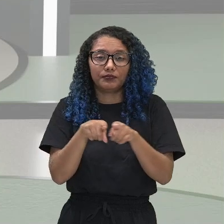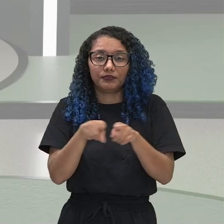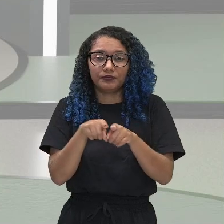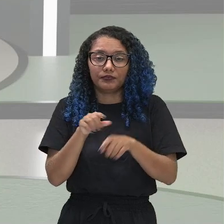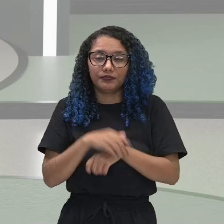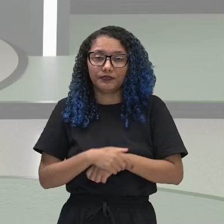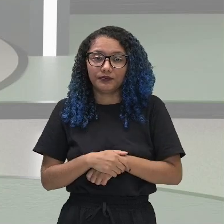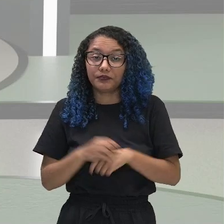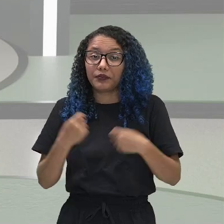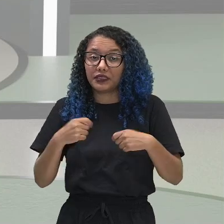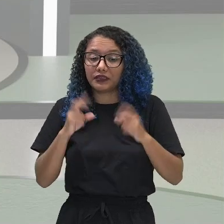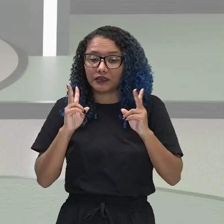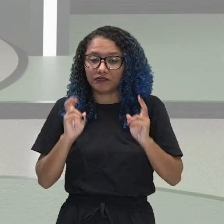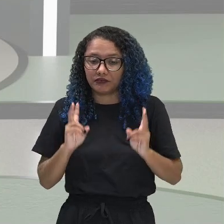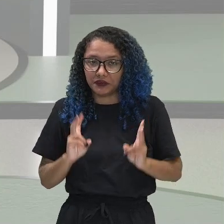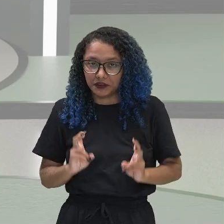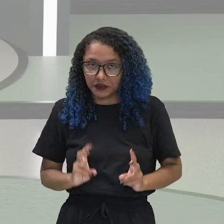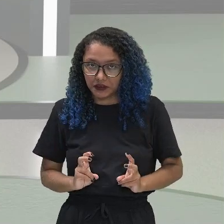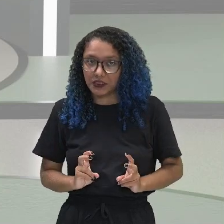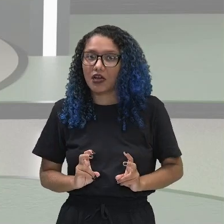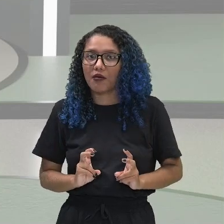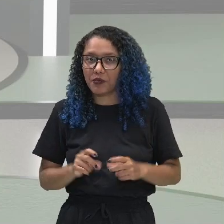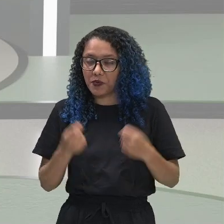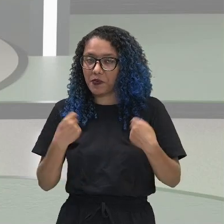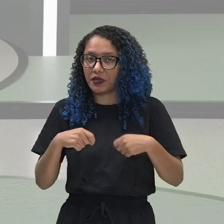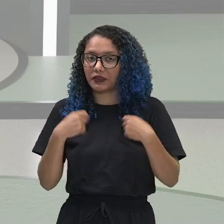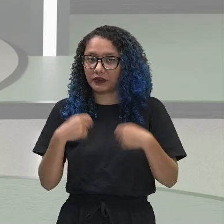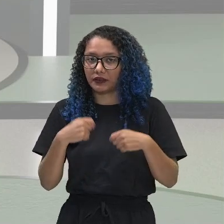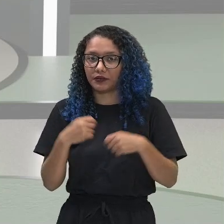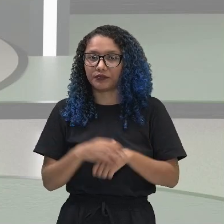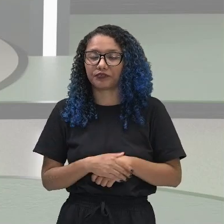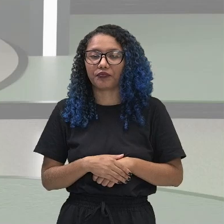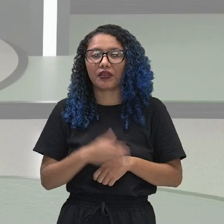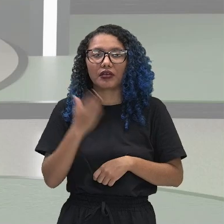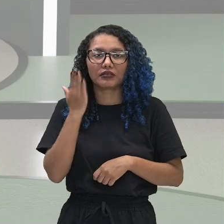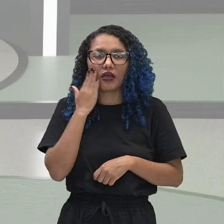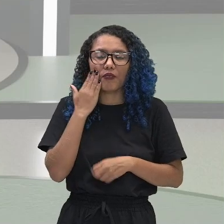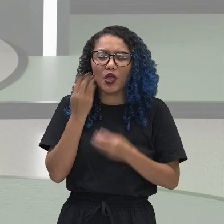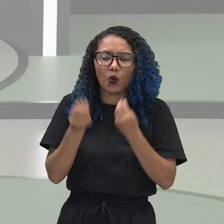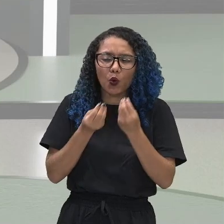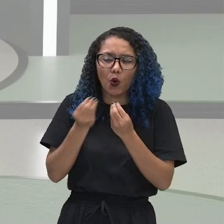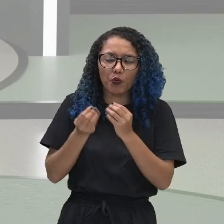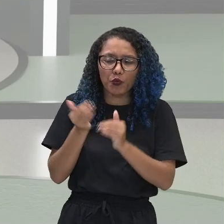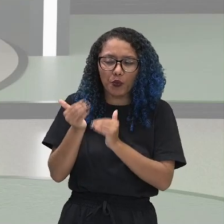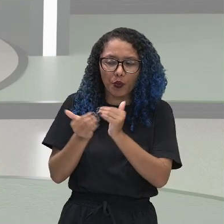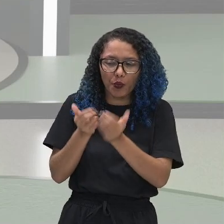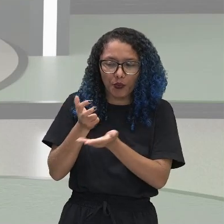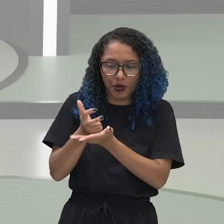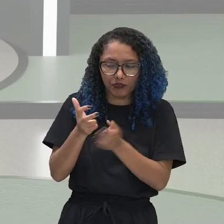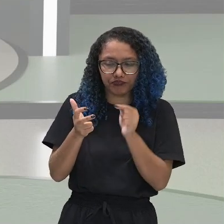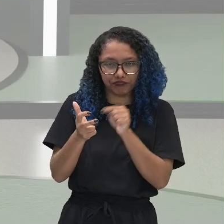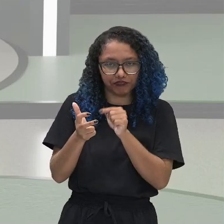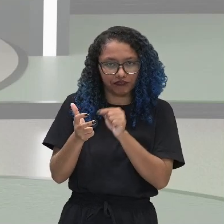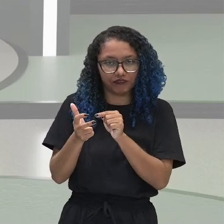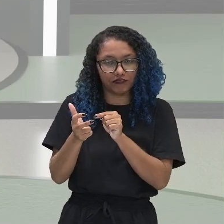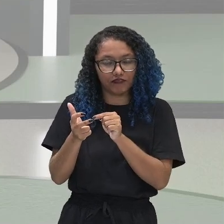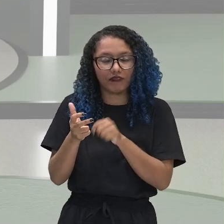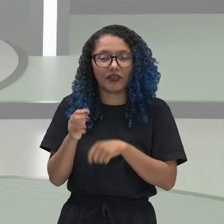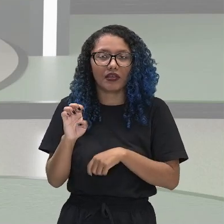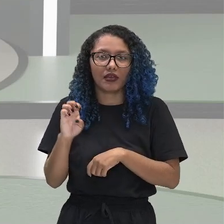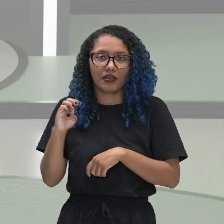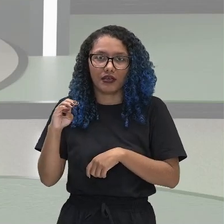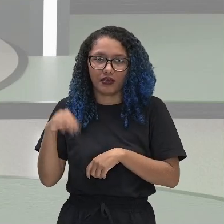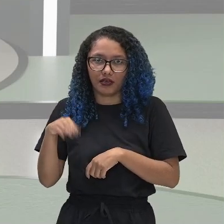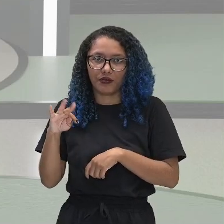exames necessários para a gente acompanhar exatamente o desenvolvimento desse embrião que posteriormente,